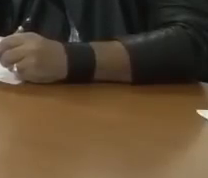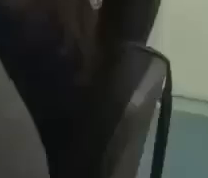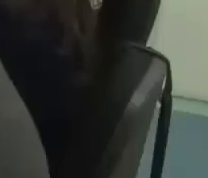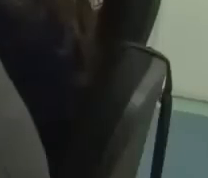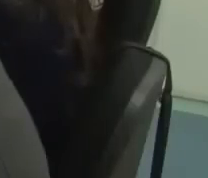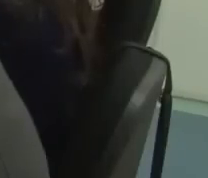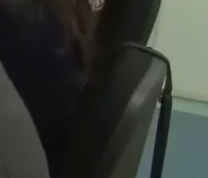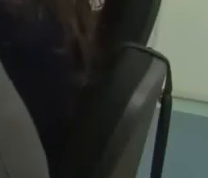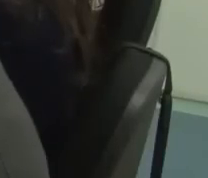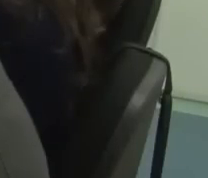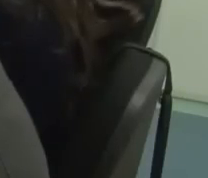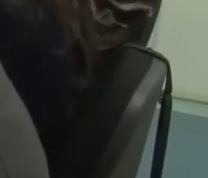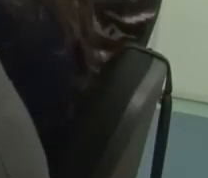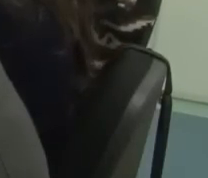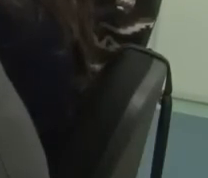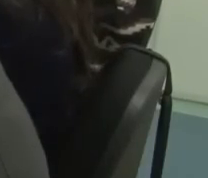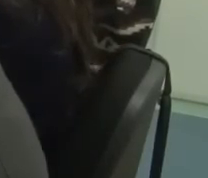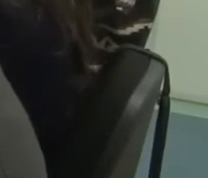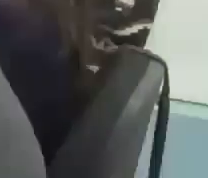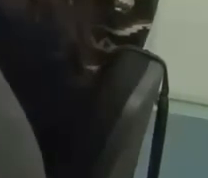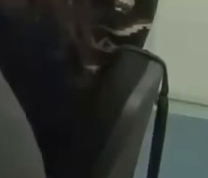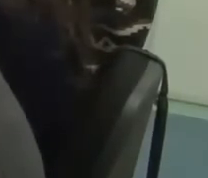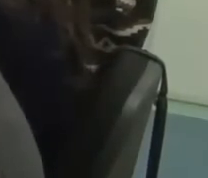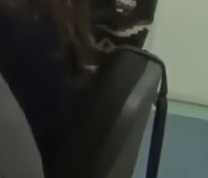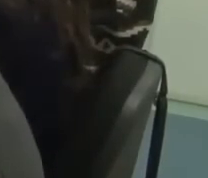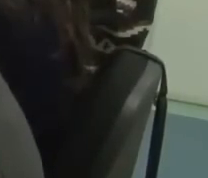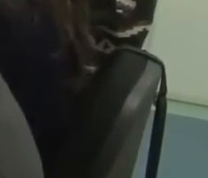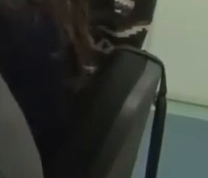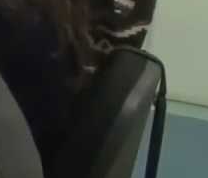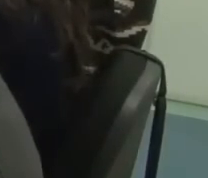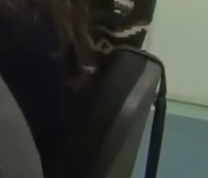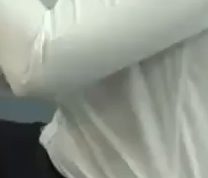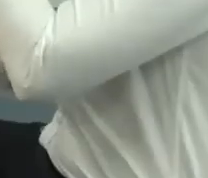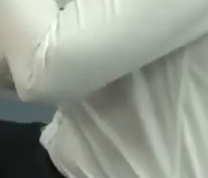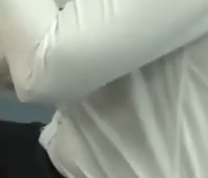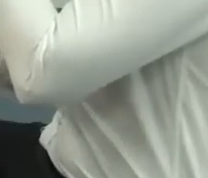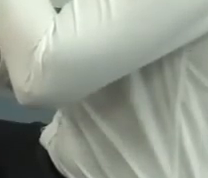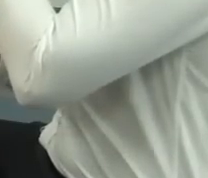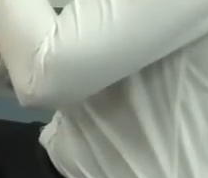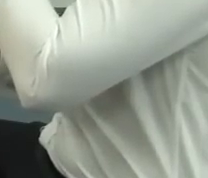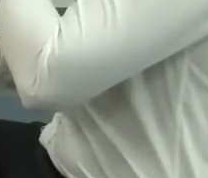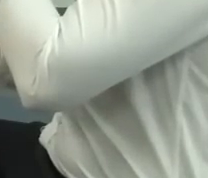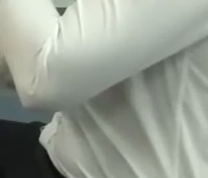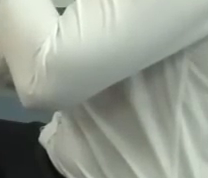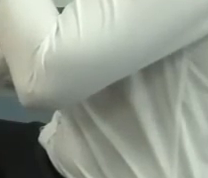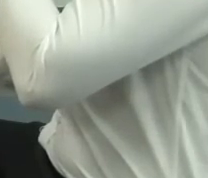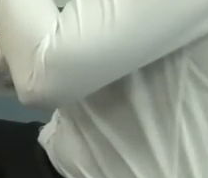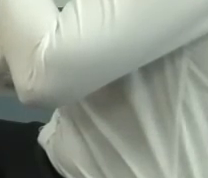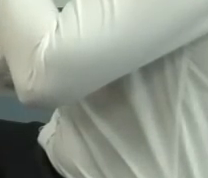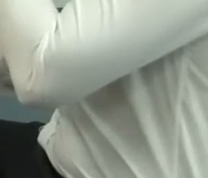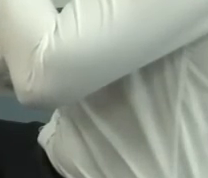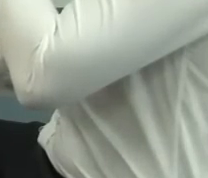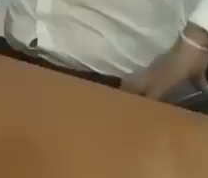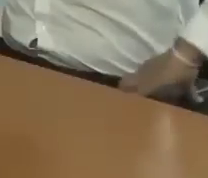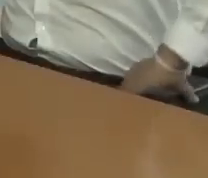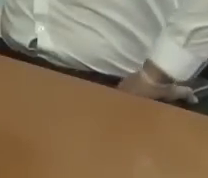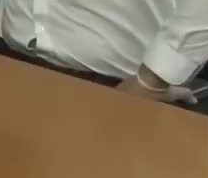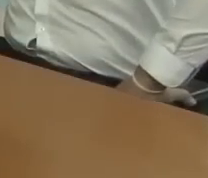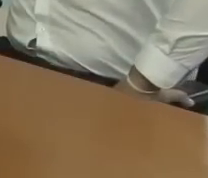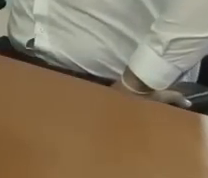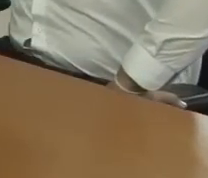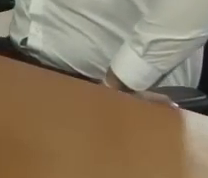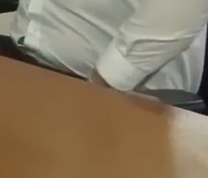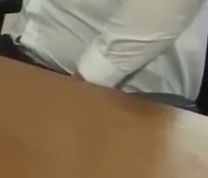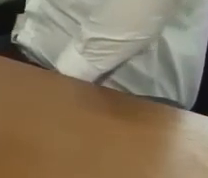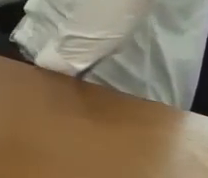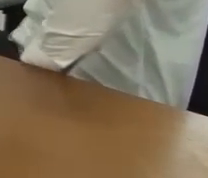efetuado seja contrário ao que se apresenta. As comissões são compostas por 3 vereadores, um presidente, um